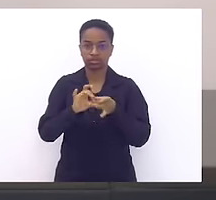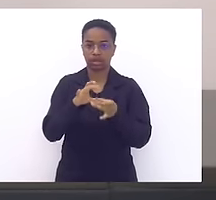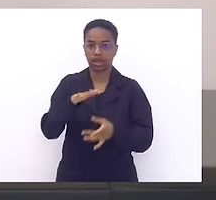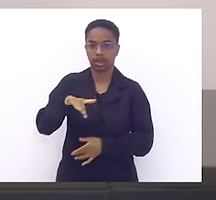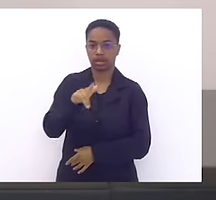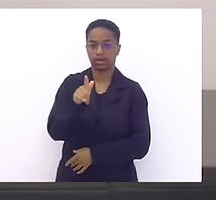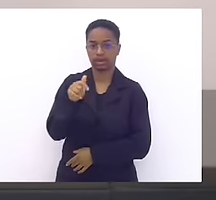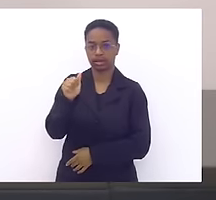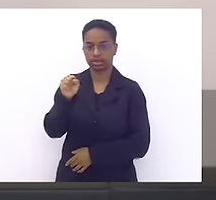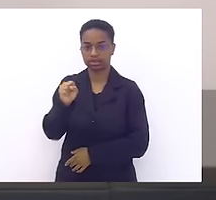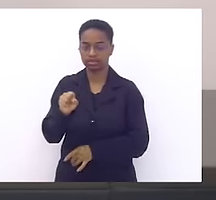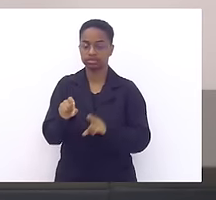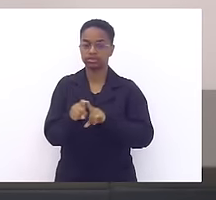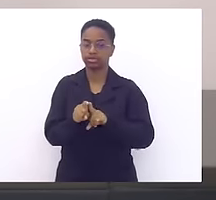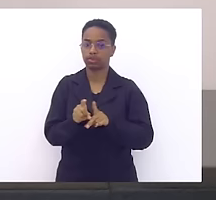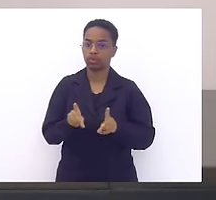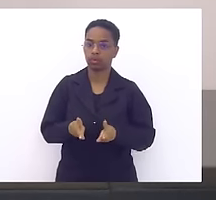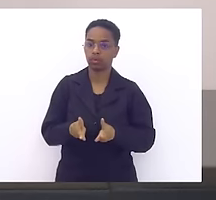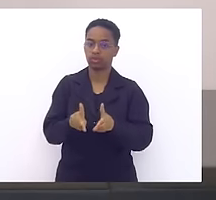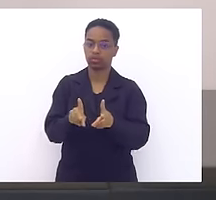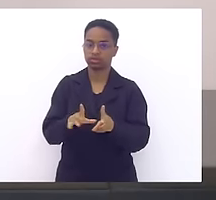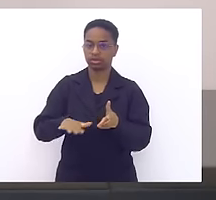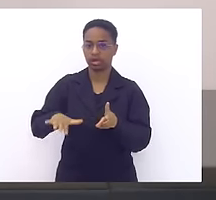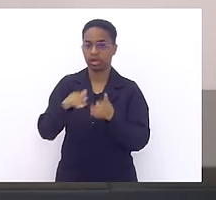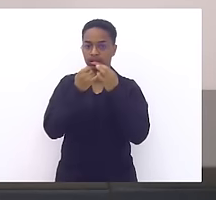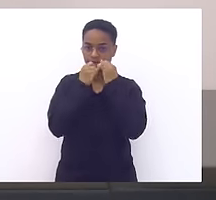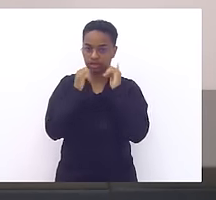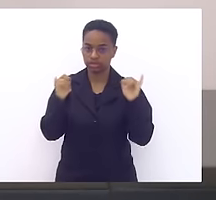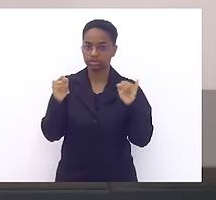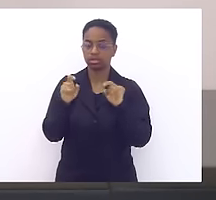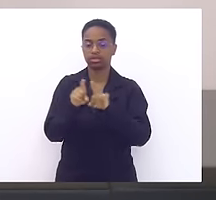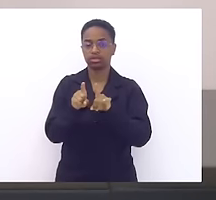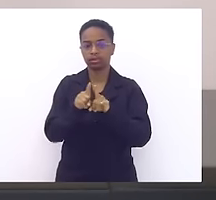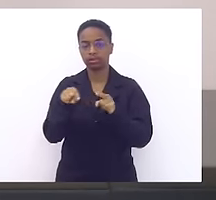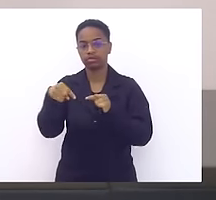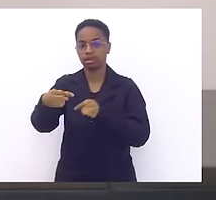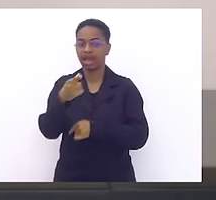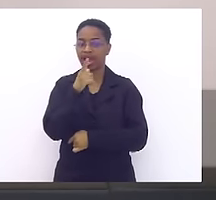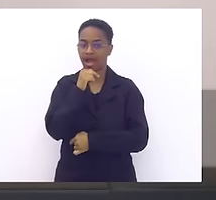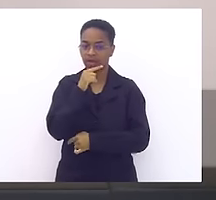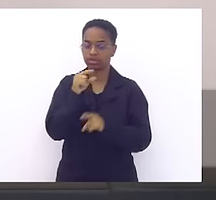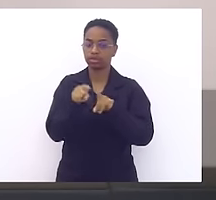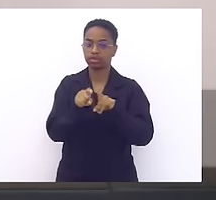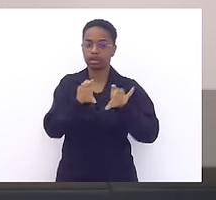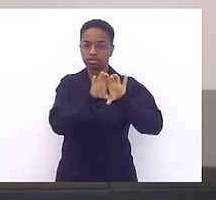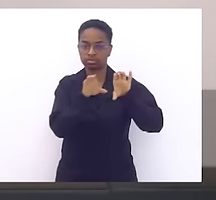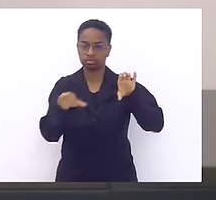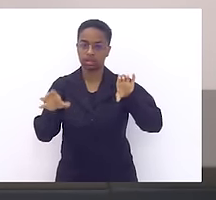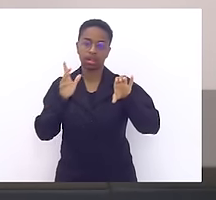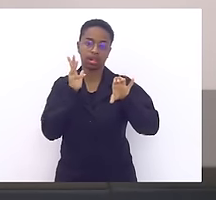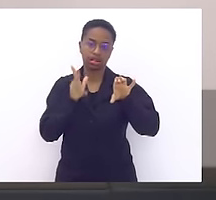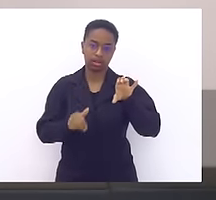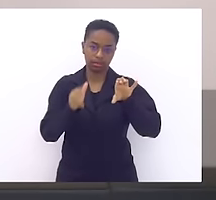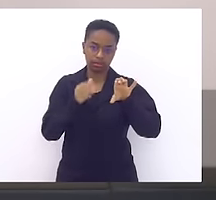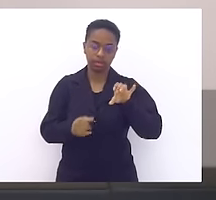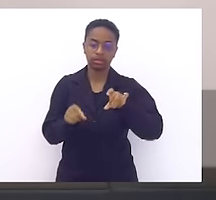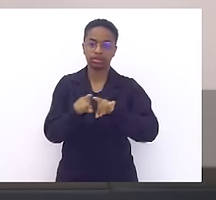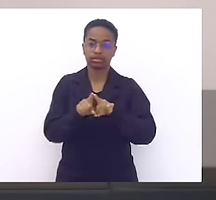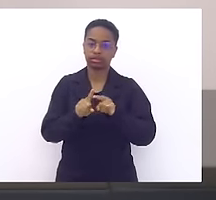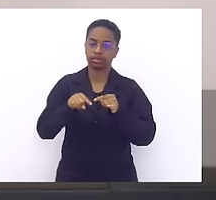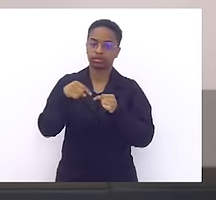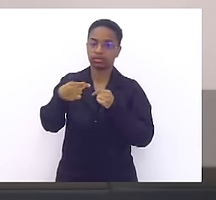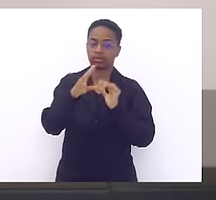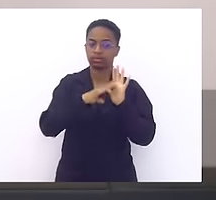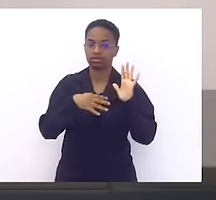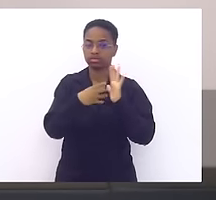vamos prosseguir para de energia depois água e saneamento e por fim no cronograma de trabalho